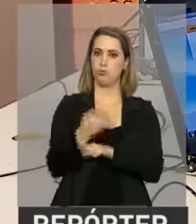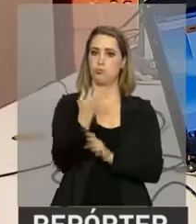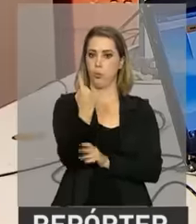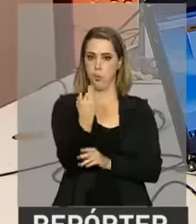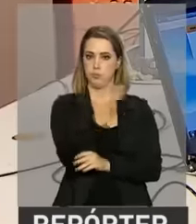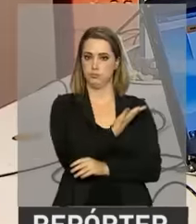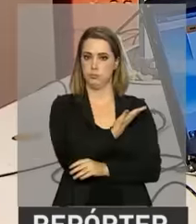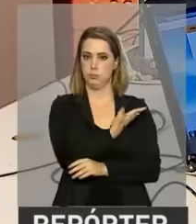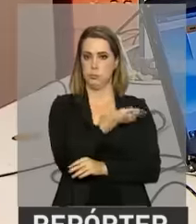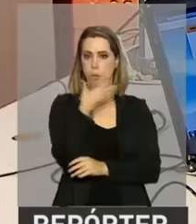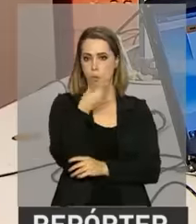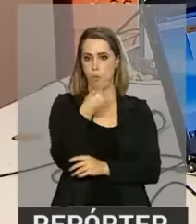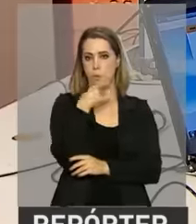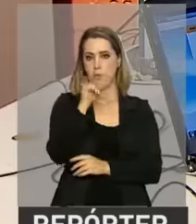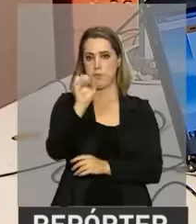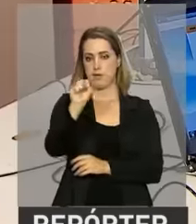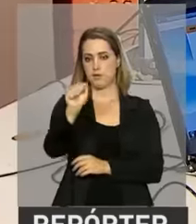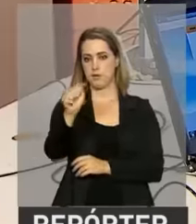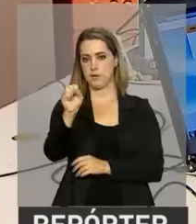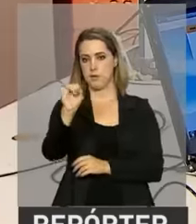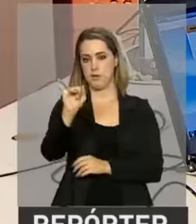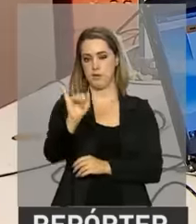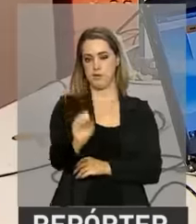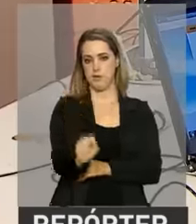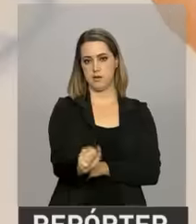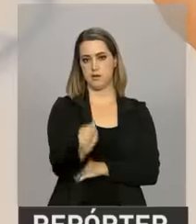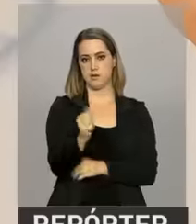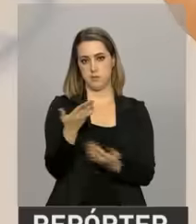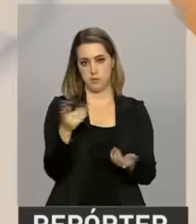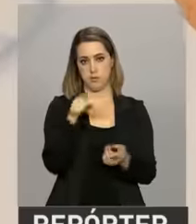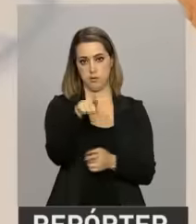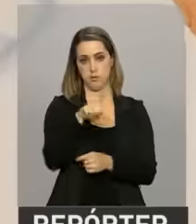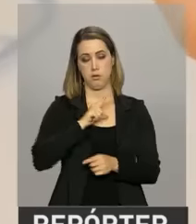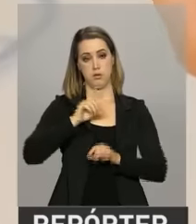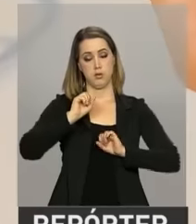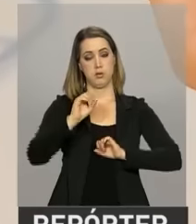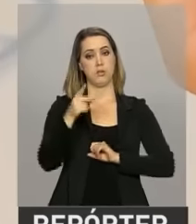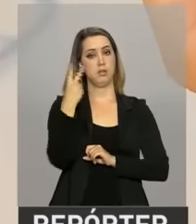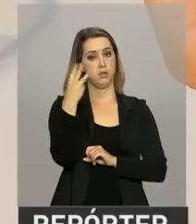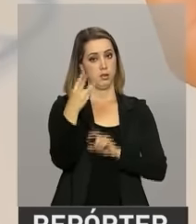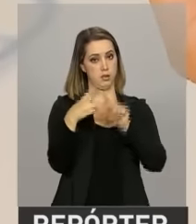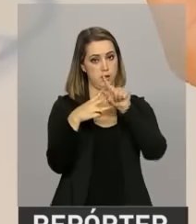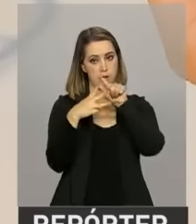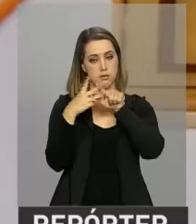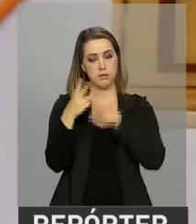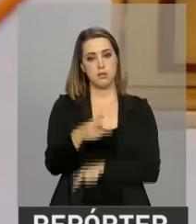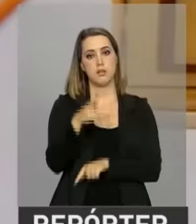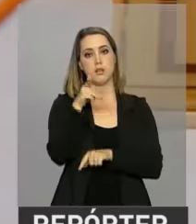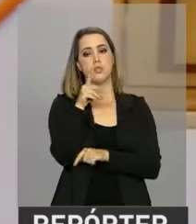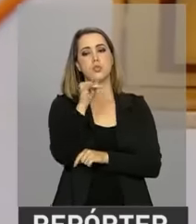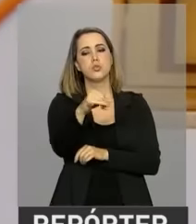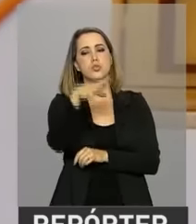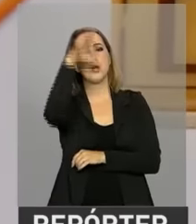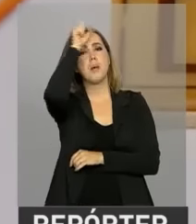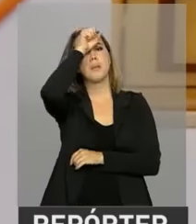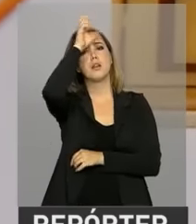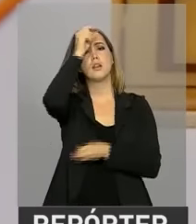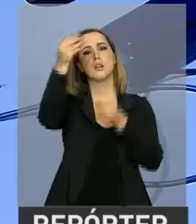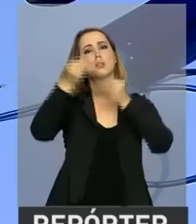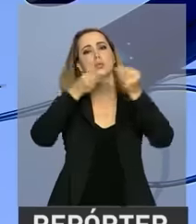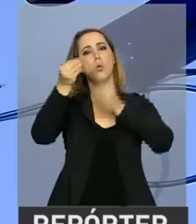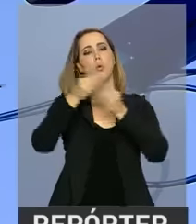Isaías o educador da Escola Técnica de Brasília passou três dias em sala de aula aprendendo na